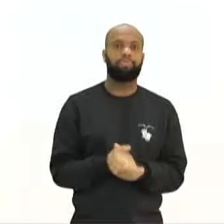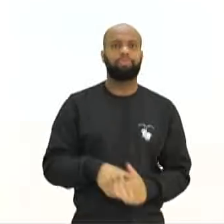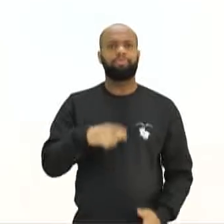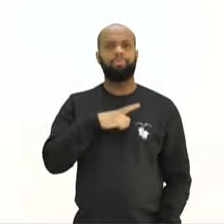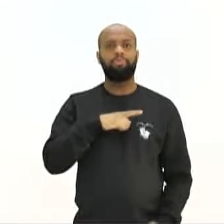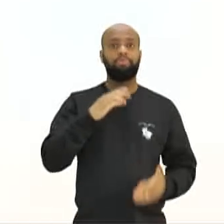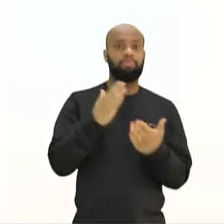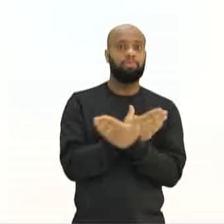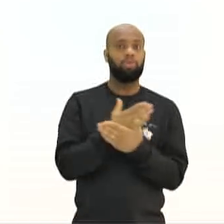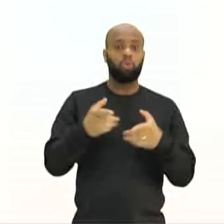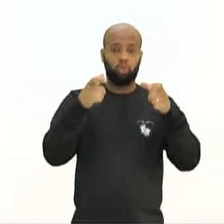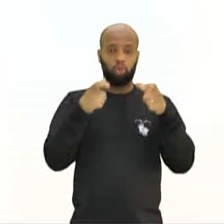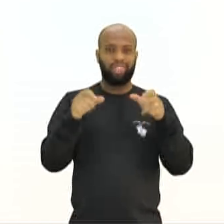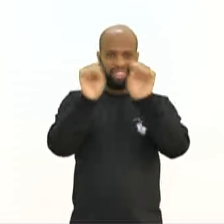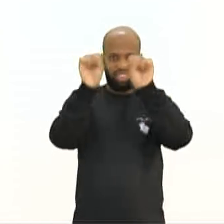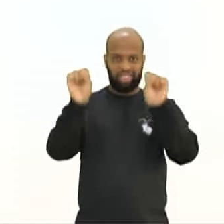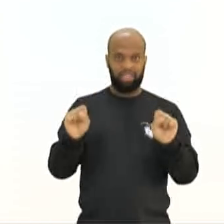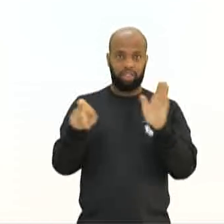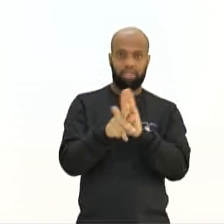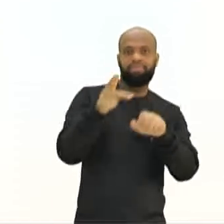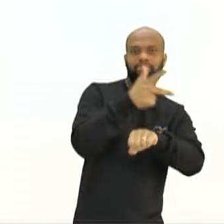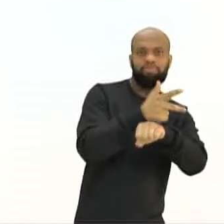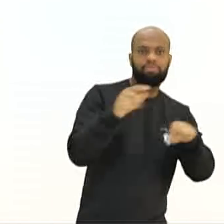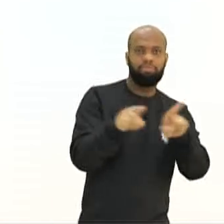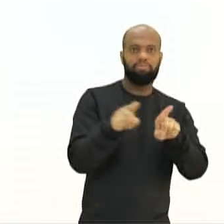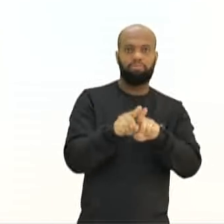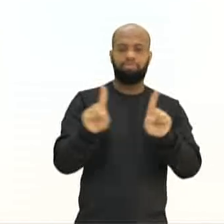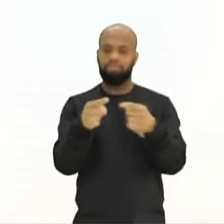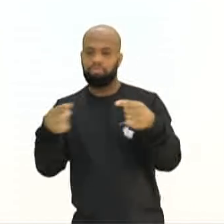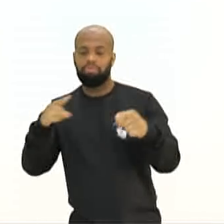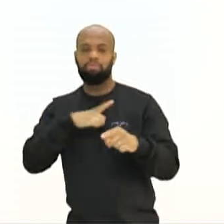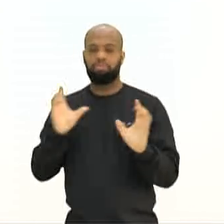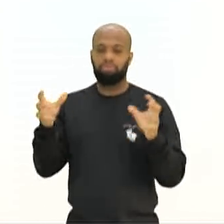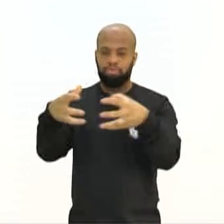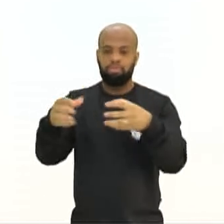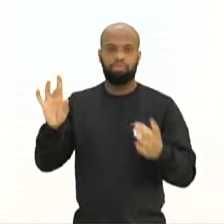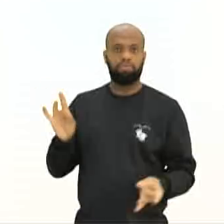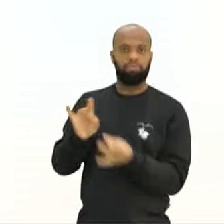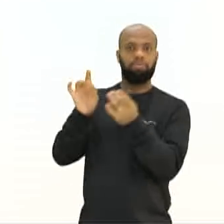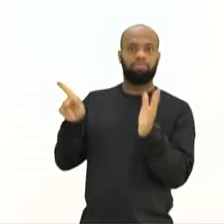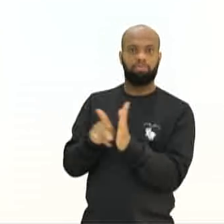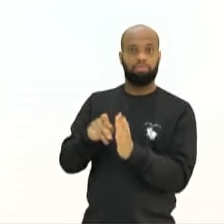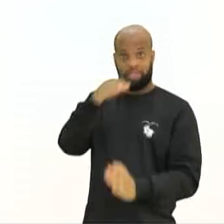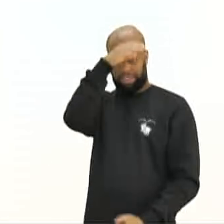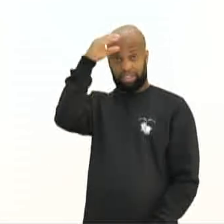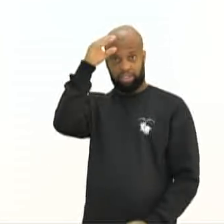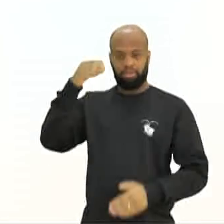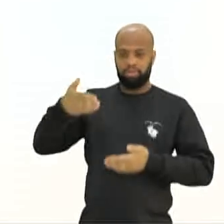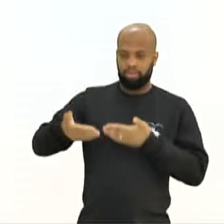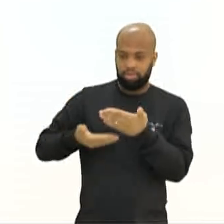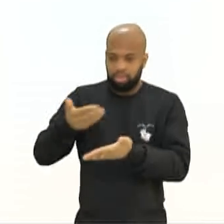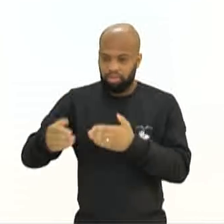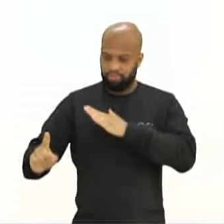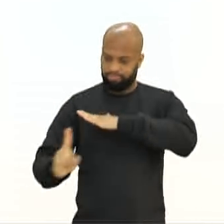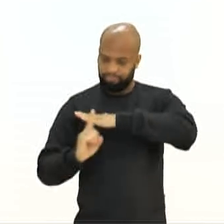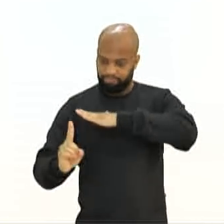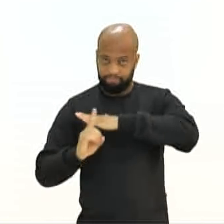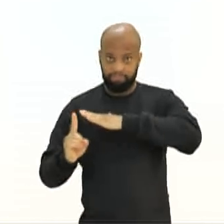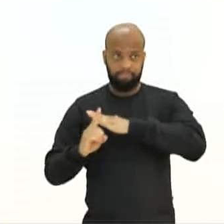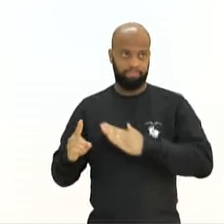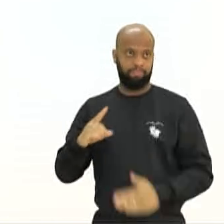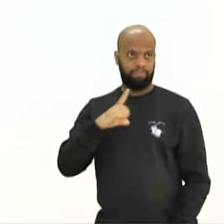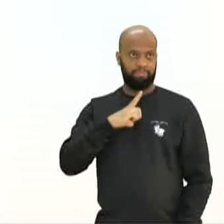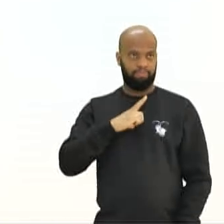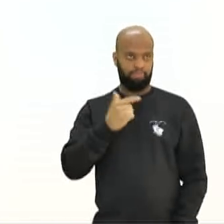Existem plataformas de streaming de vídeo que atendem a grupos específicos de clientela, como a